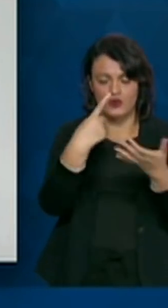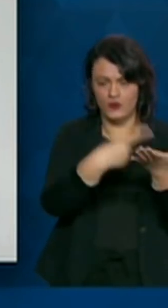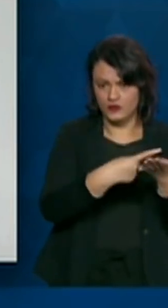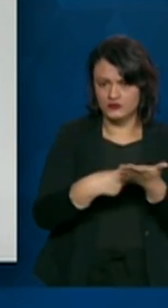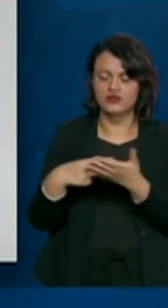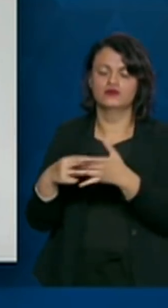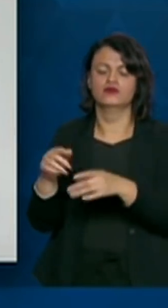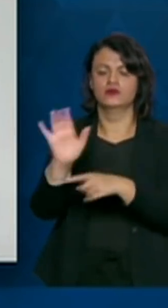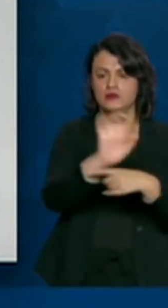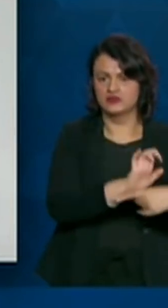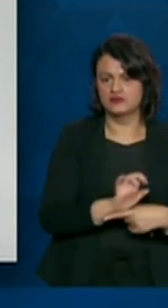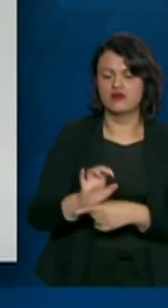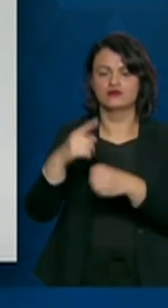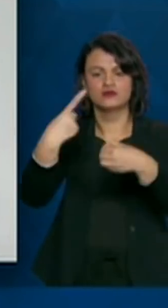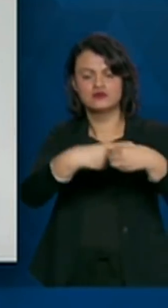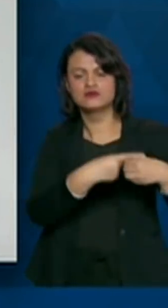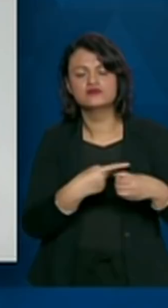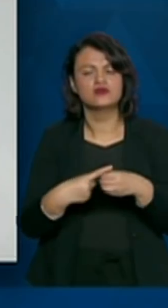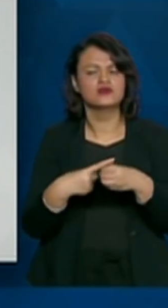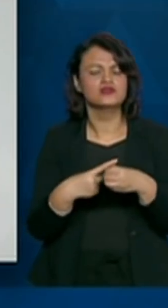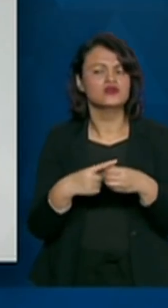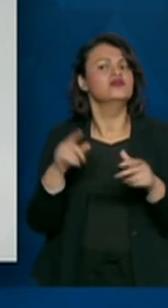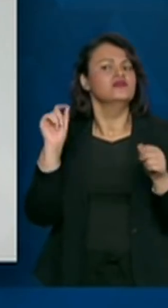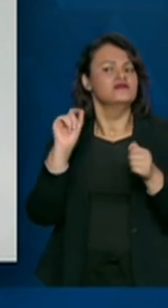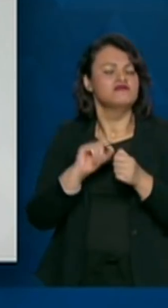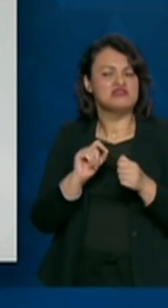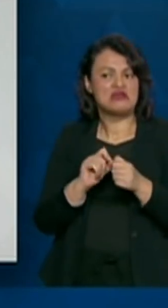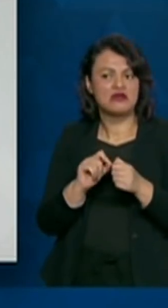municípios, realizarem qualquer